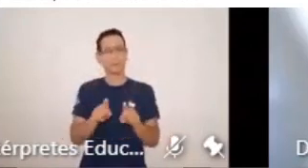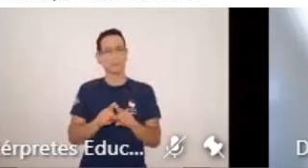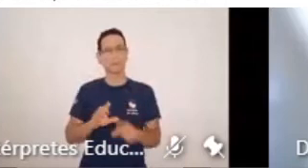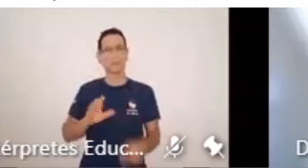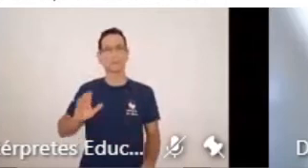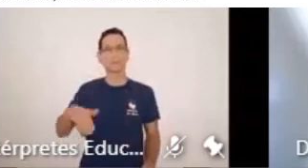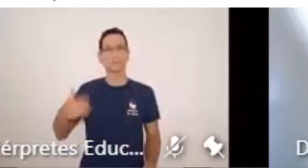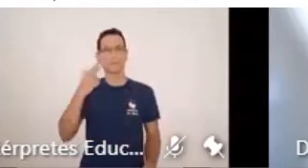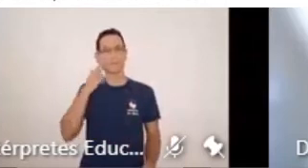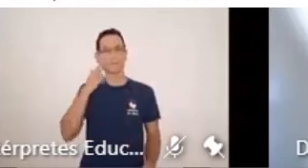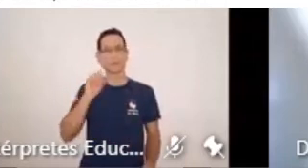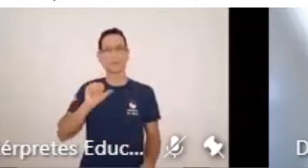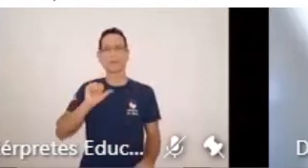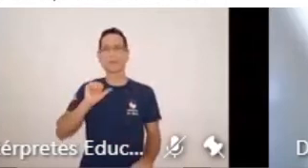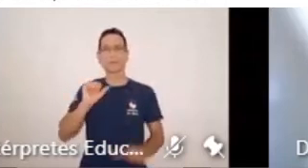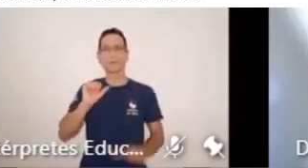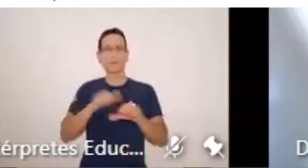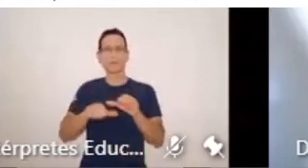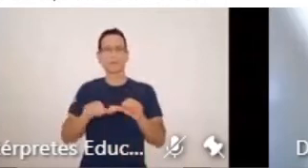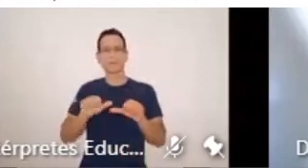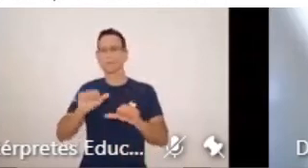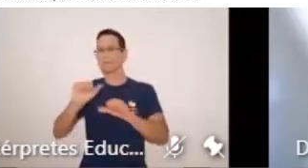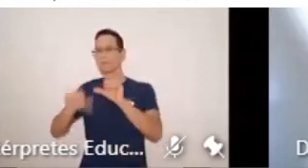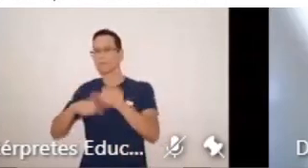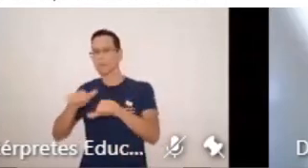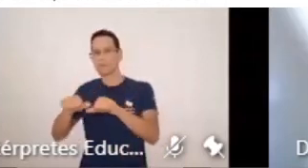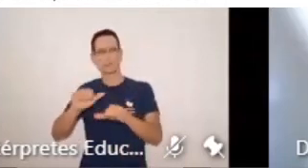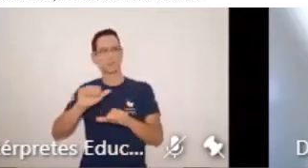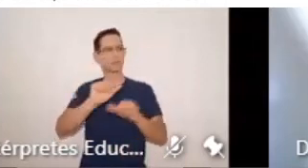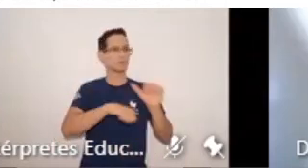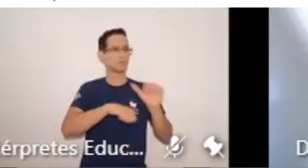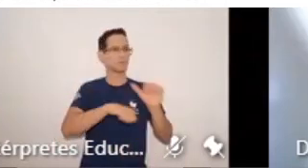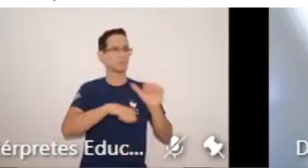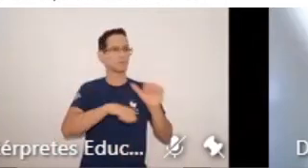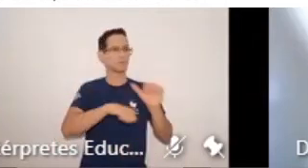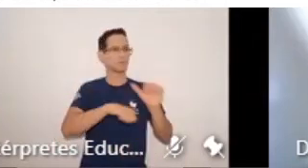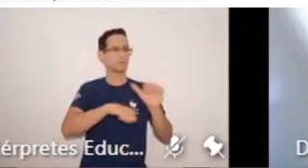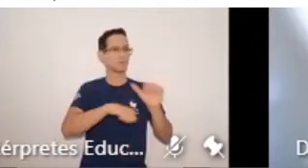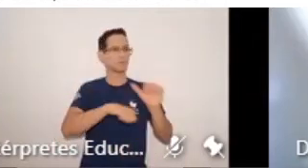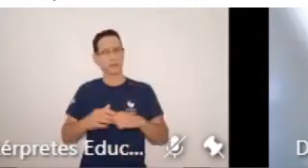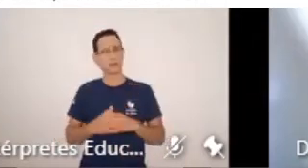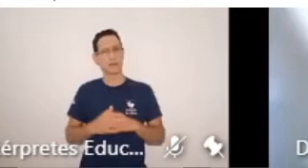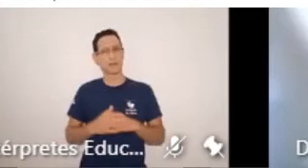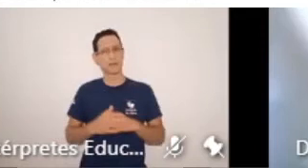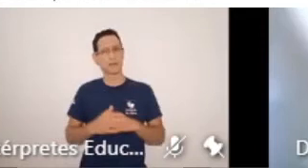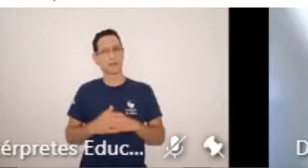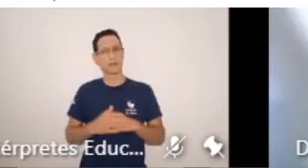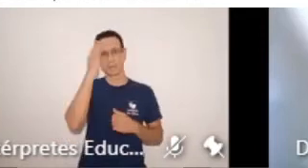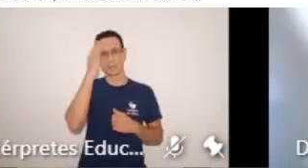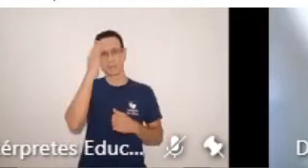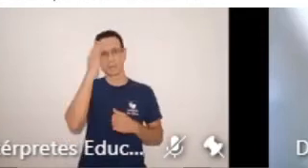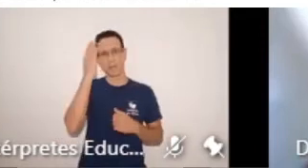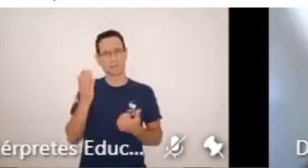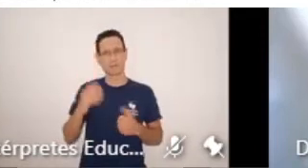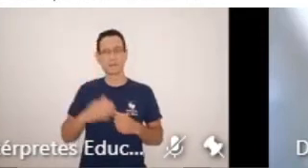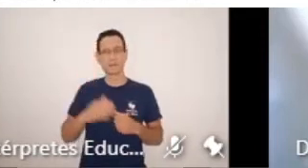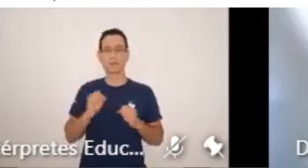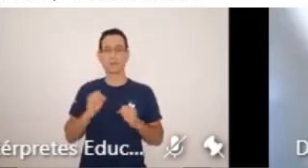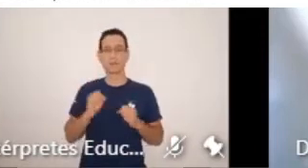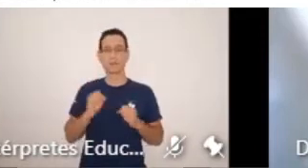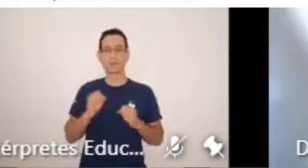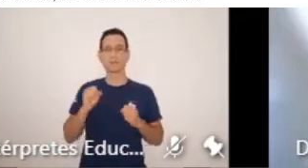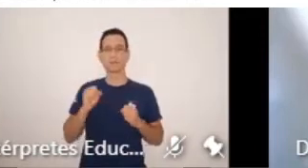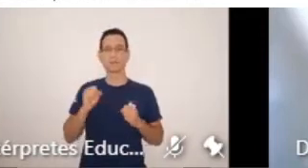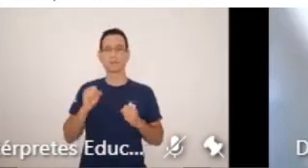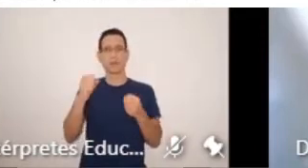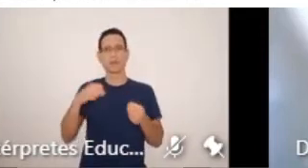modificação. Não estou aqui negando que existem dificuldades, existem distorções, mas sob a ótica da Defensoria Pública não é